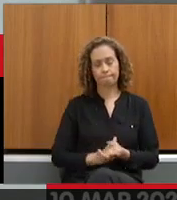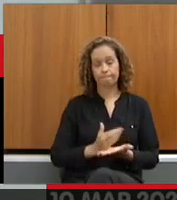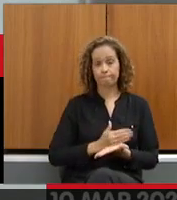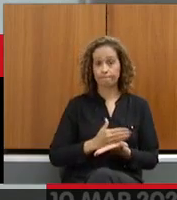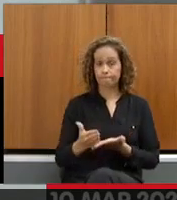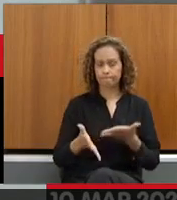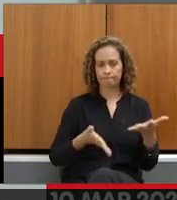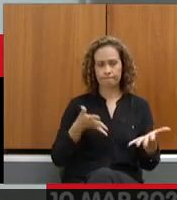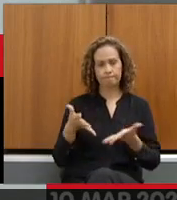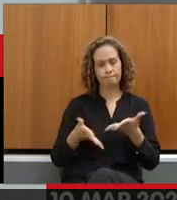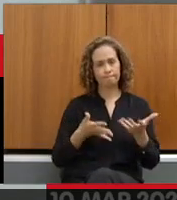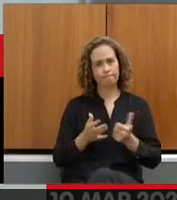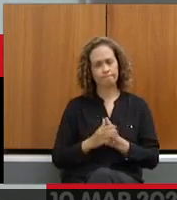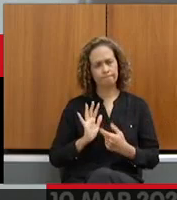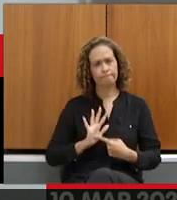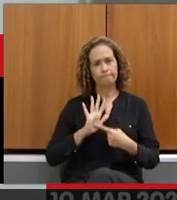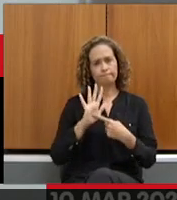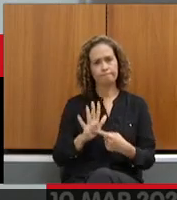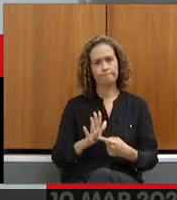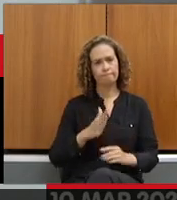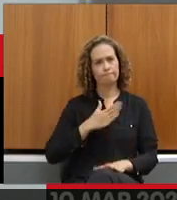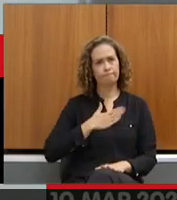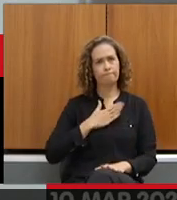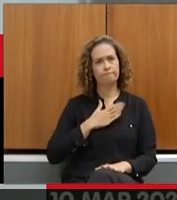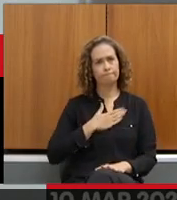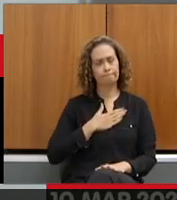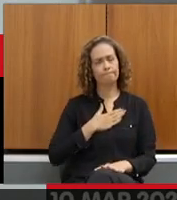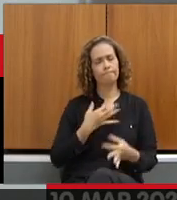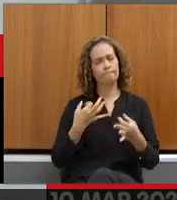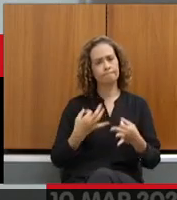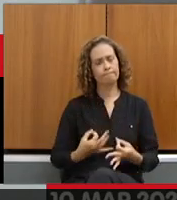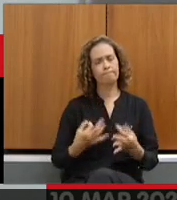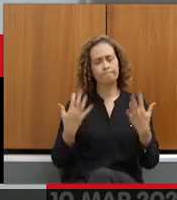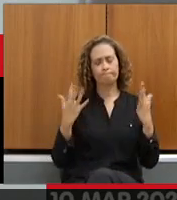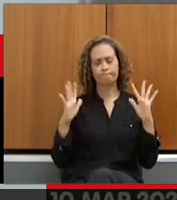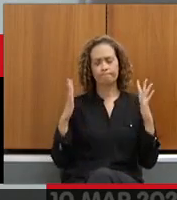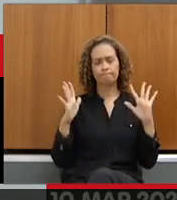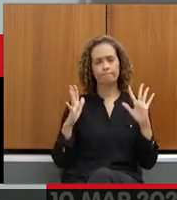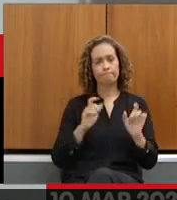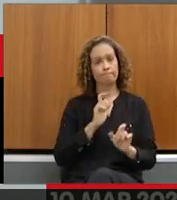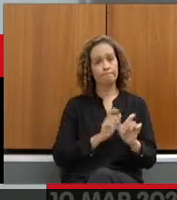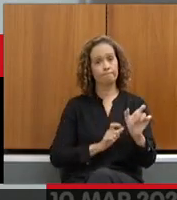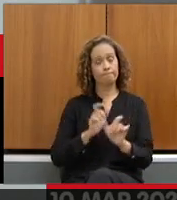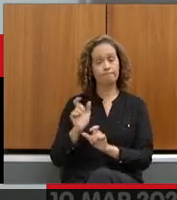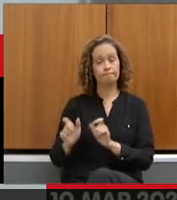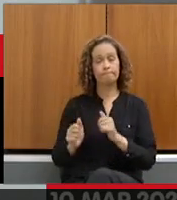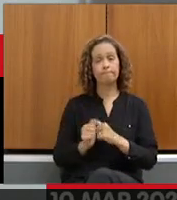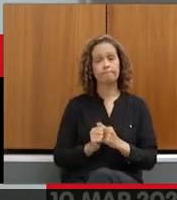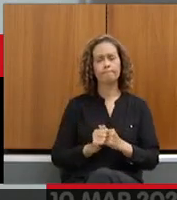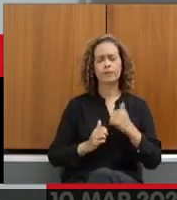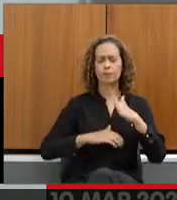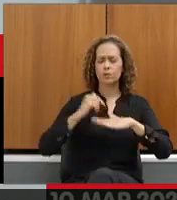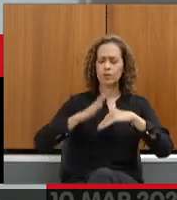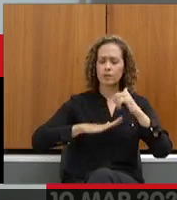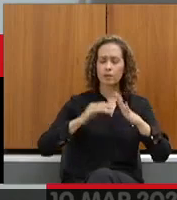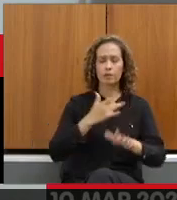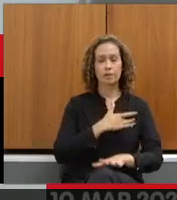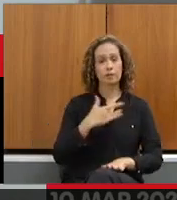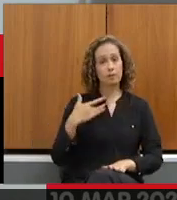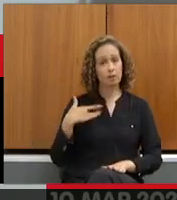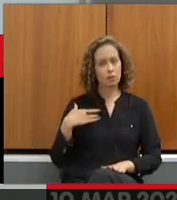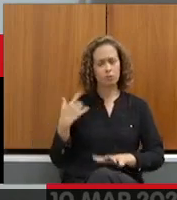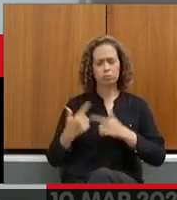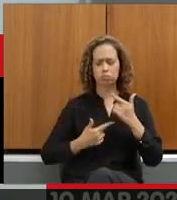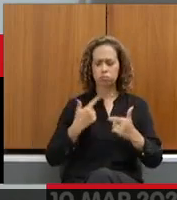fala se manifestando as minhas mais sinceras homenagens aos agentes de saúde que estão na Linha de Frente nessa